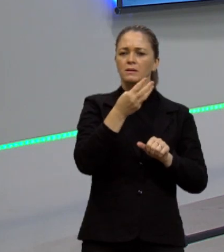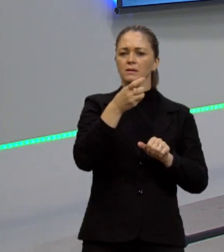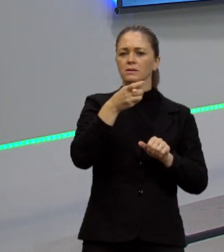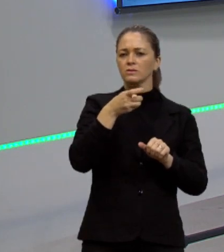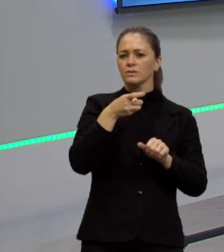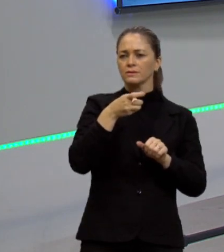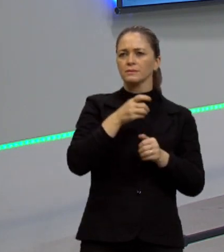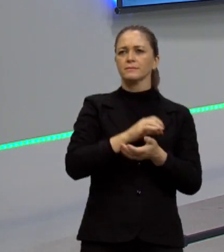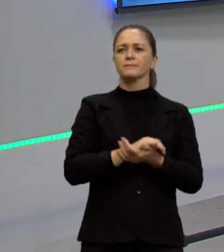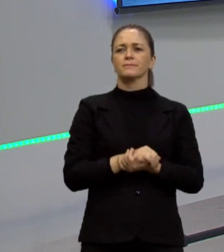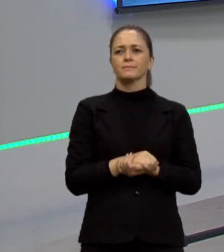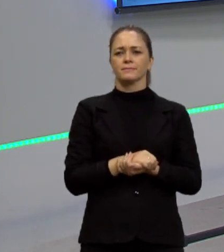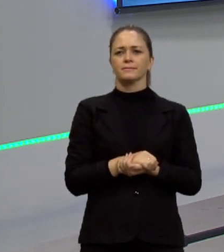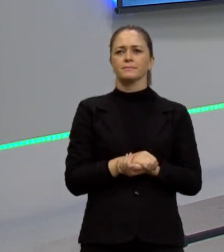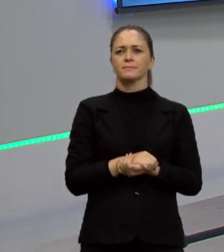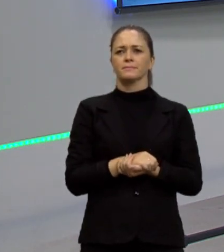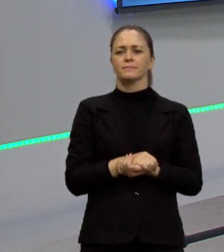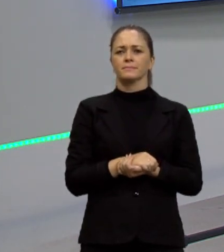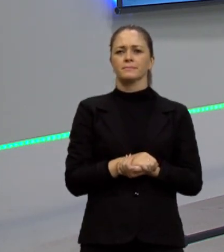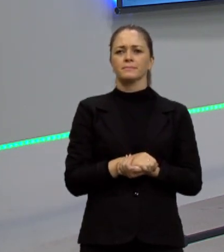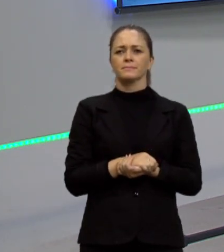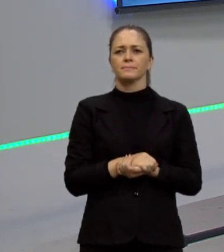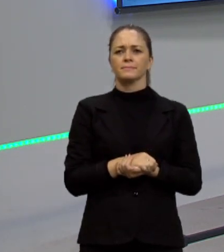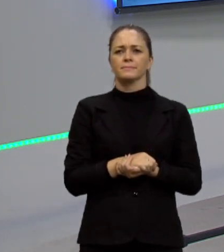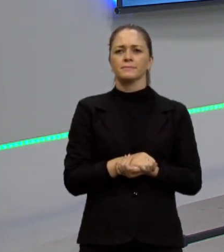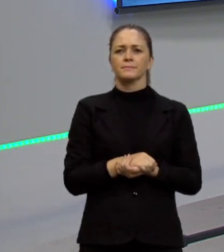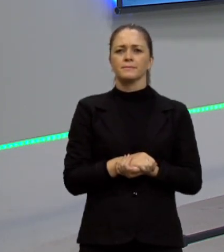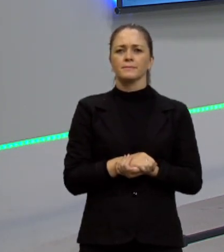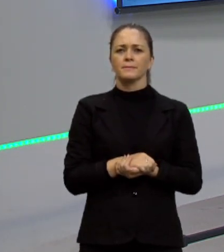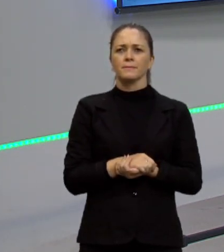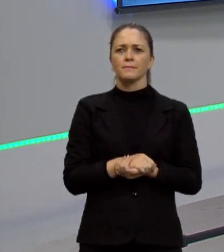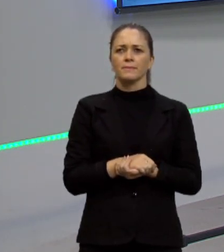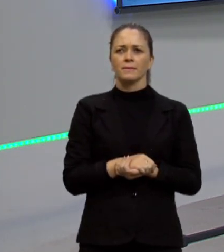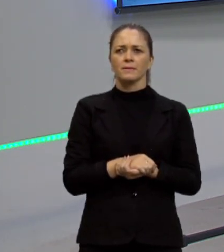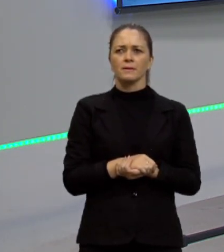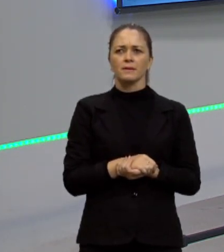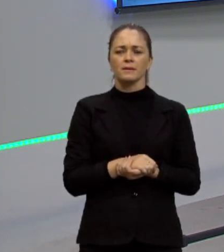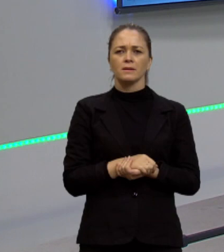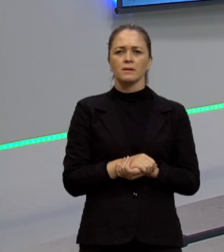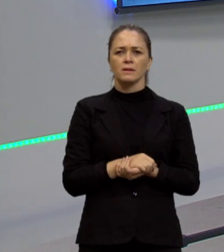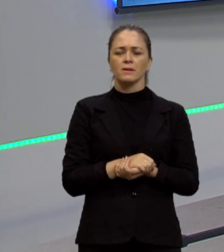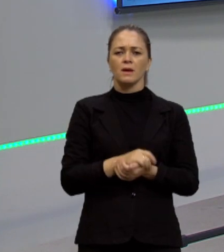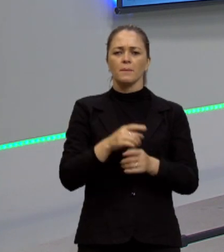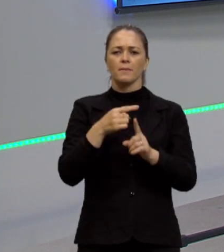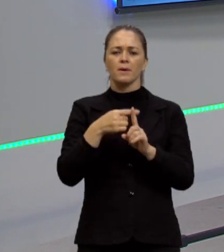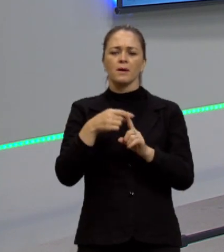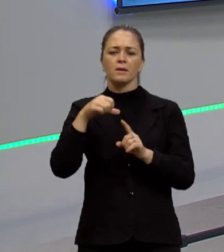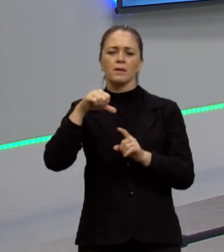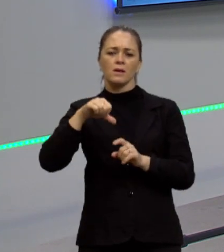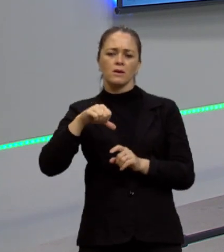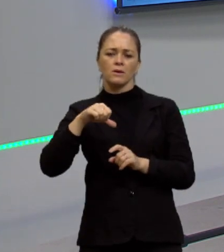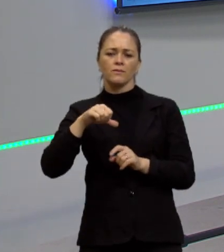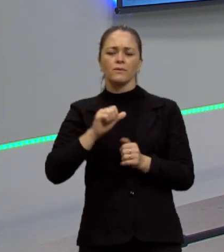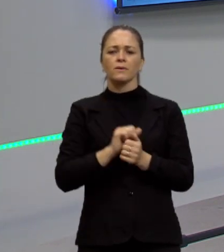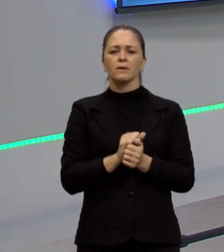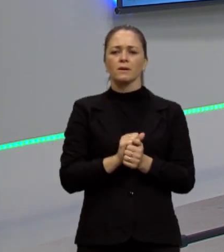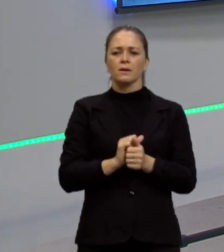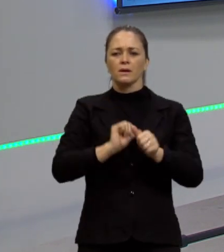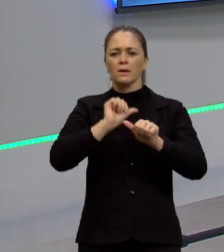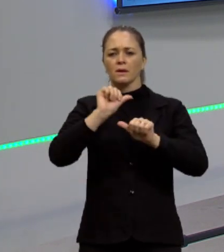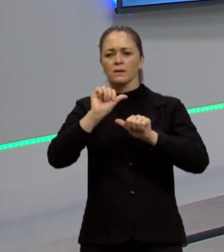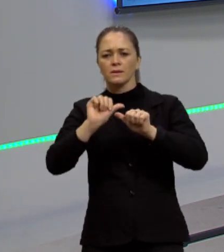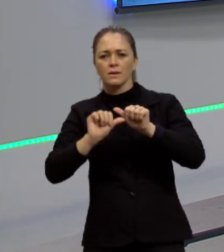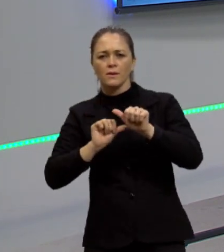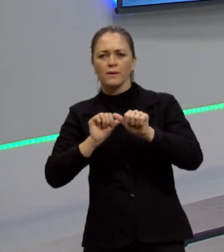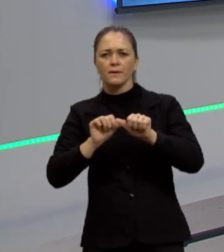lado menos, certo? O 9 mais 9, quando ele vai lá para o outro lado,